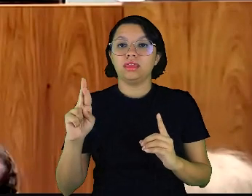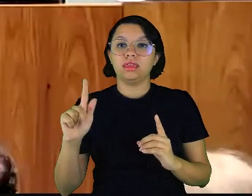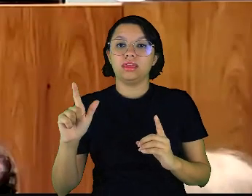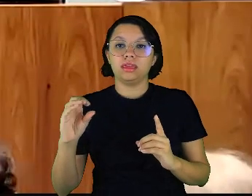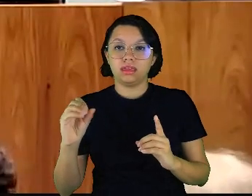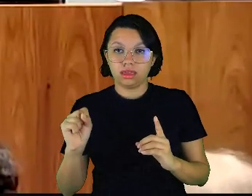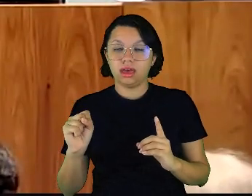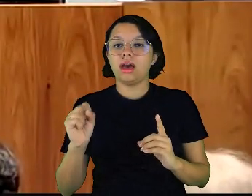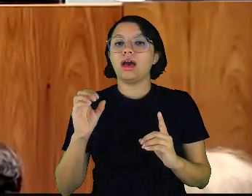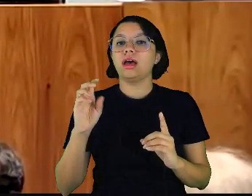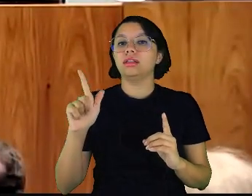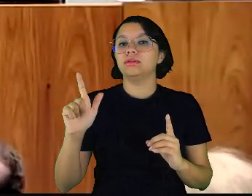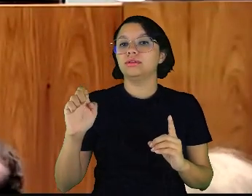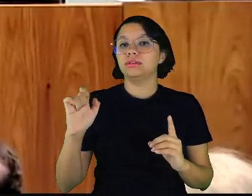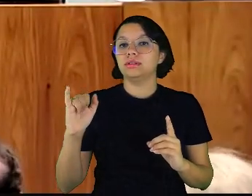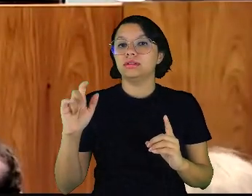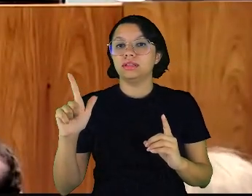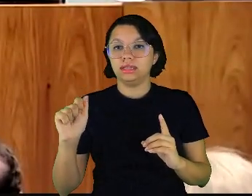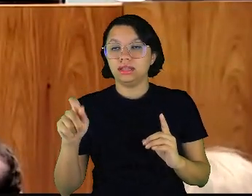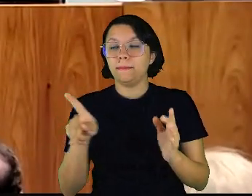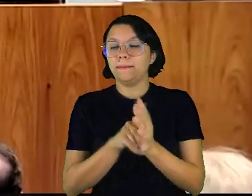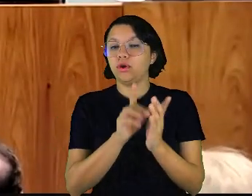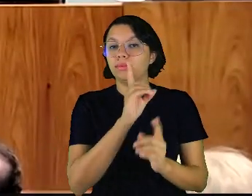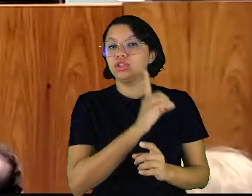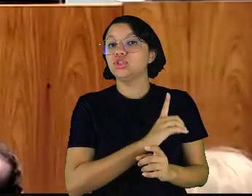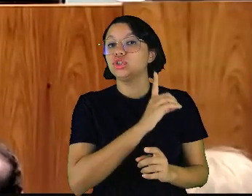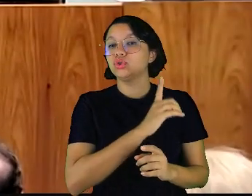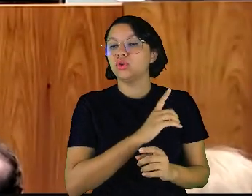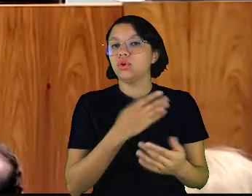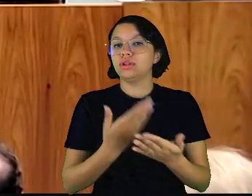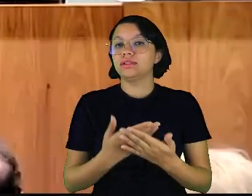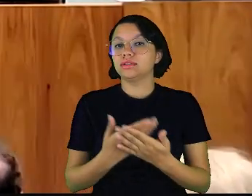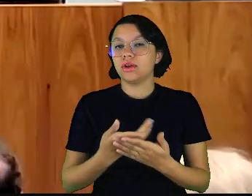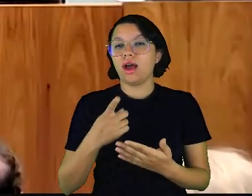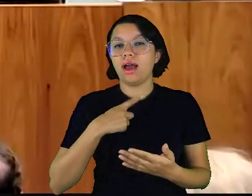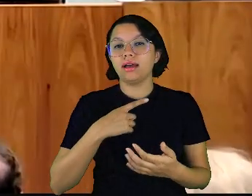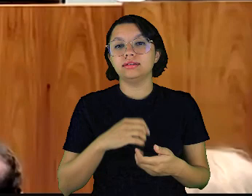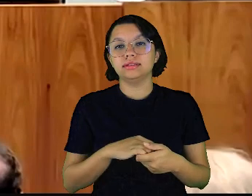Paiva, que são da diretoria da escola, e tem